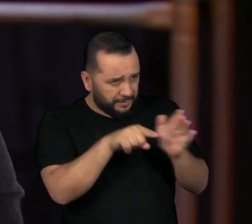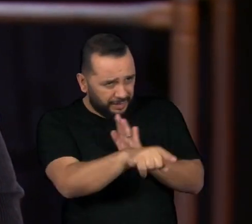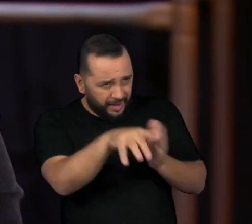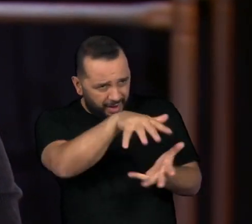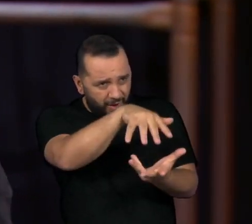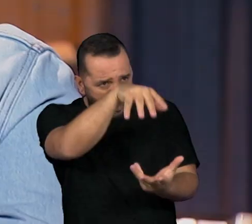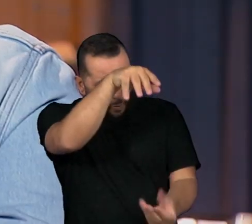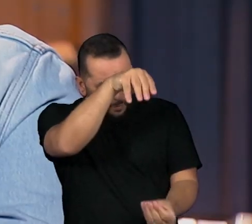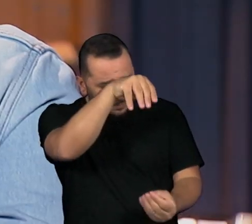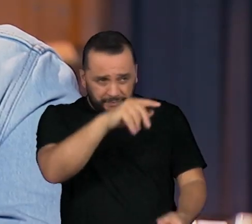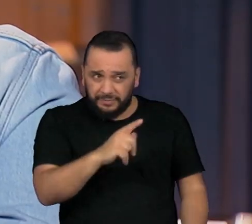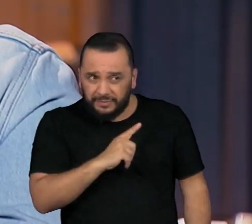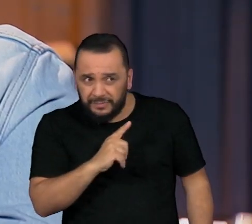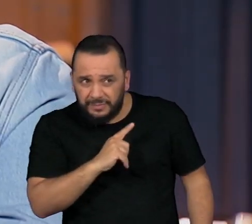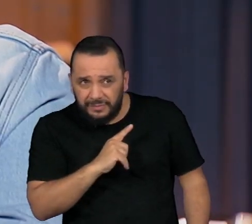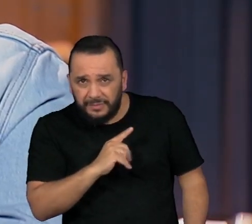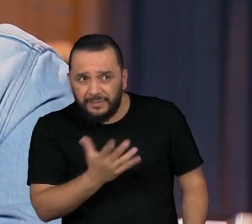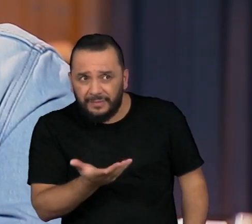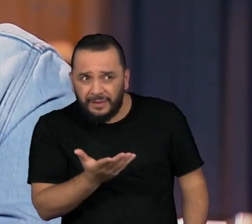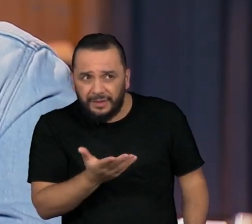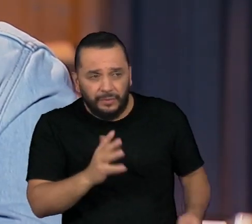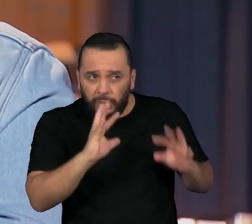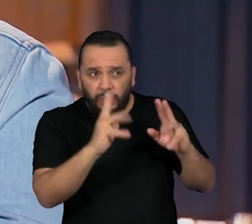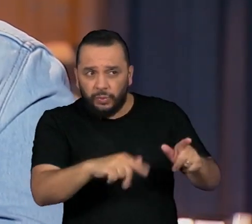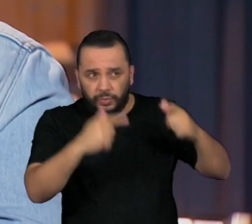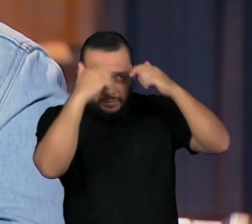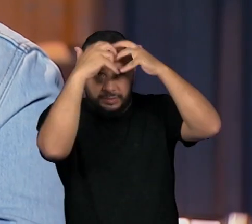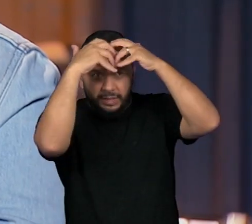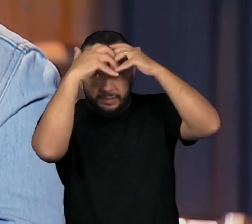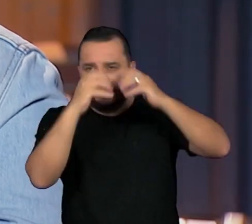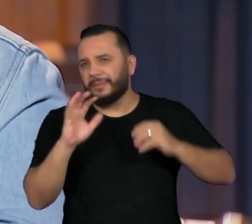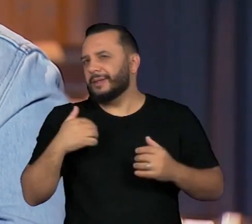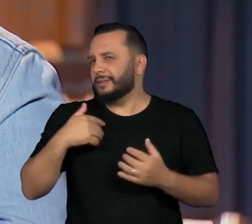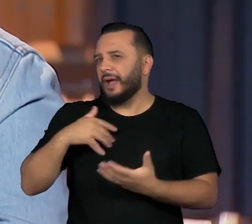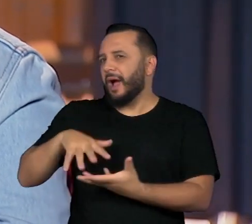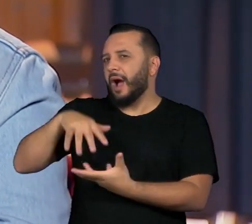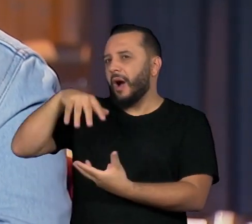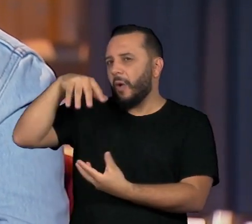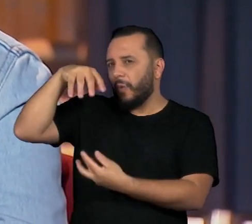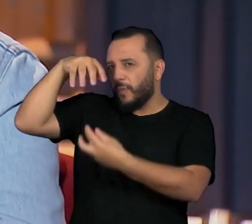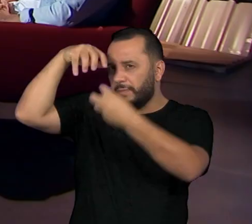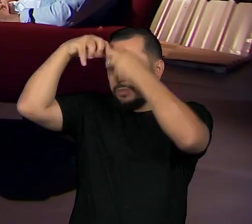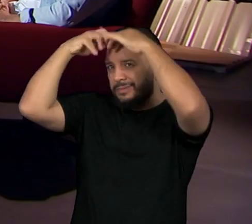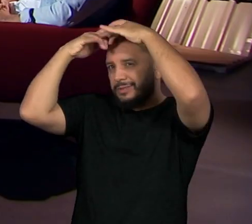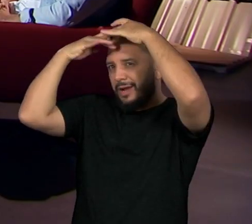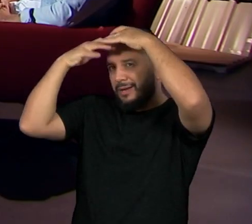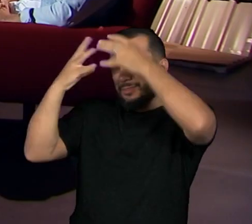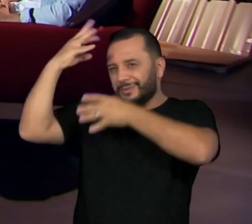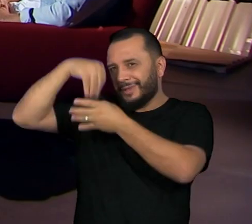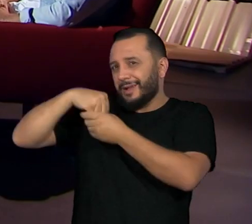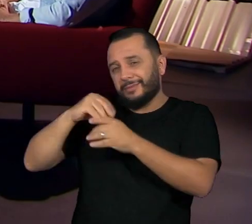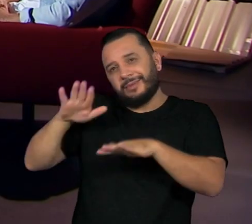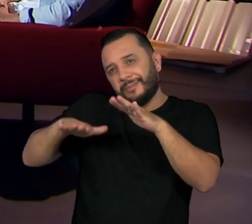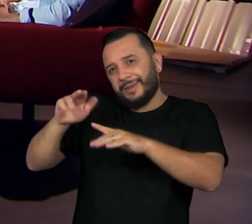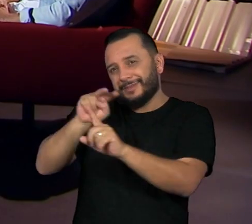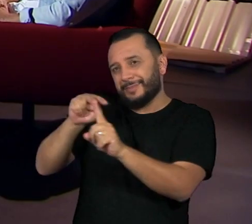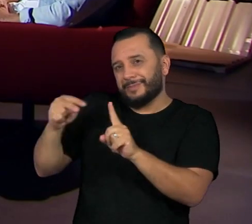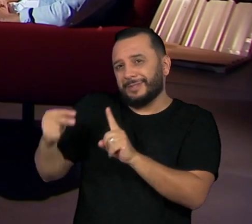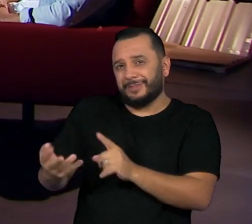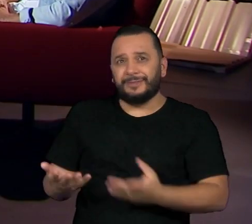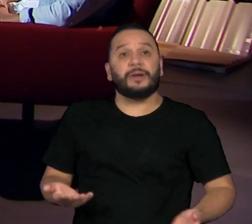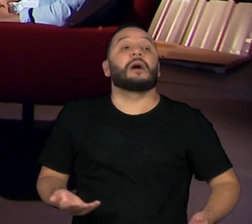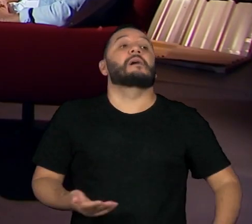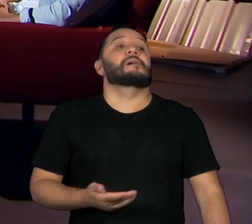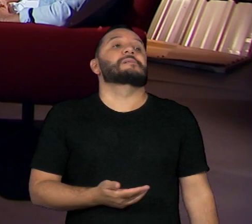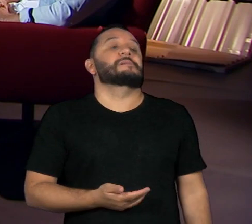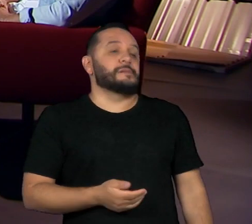mesmo? Claro, não é, que existe. Não estava tudo no cérebro? Bom, mas ela pode morar no cérebro, isso é uma questão de ponto de vista. Que